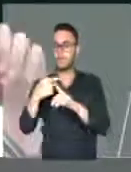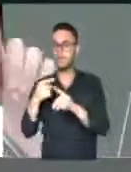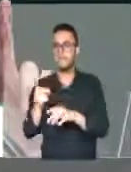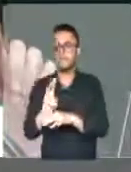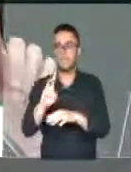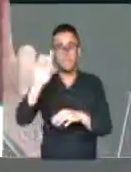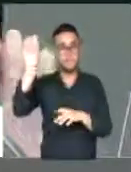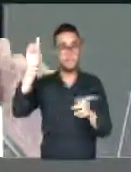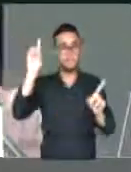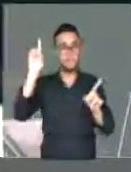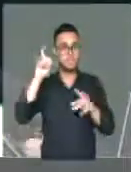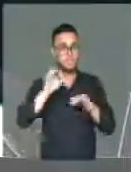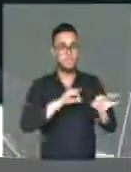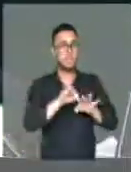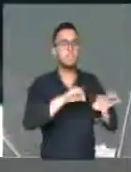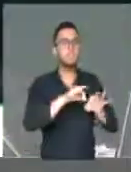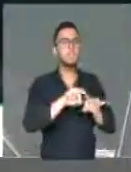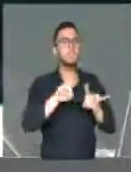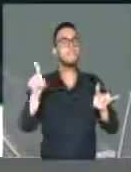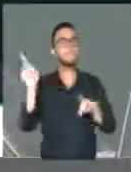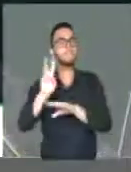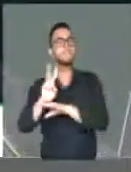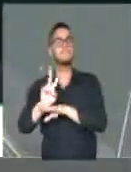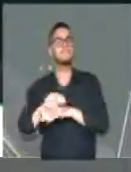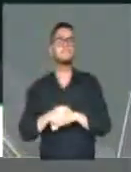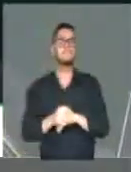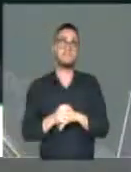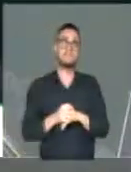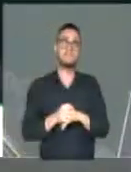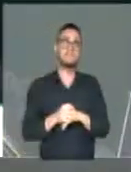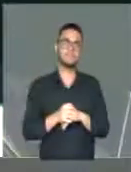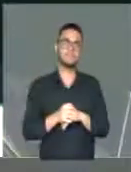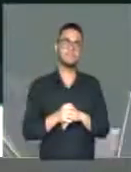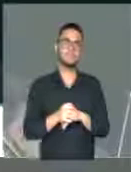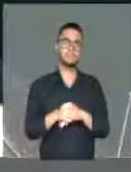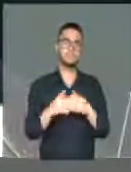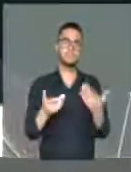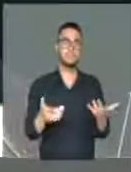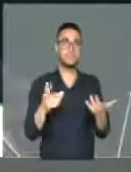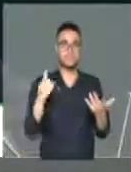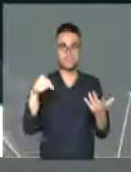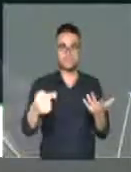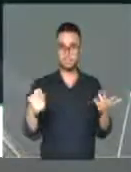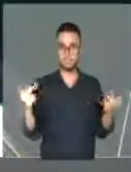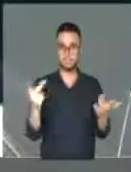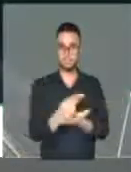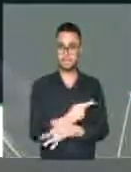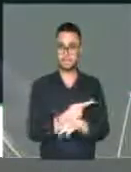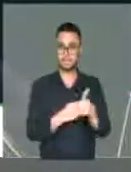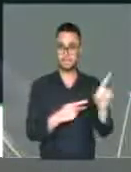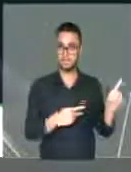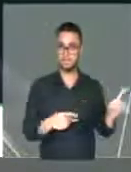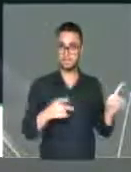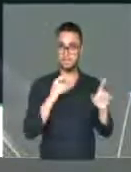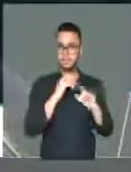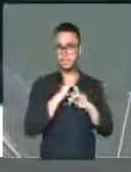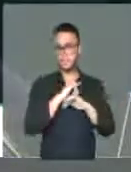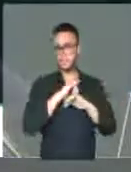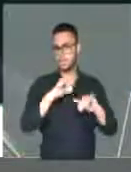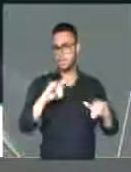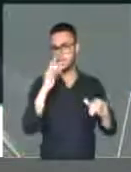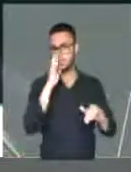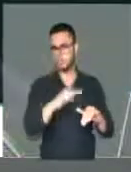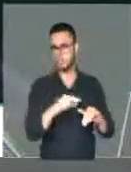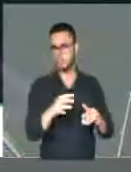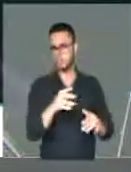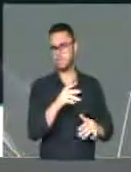Deus não joga, mais fiscaliza. Depois que houve essa denúncia do procurador Janot